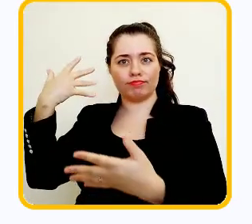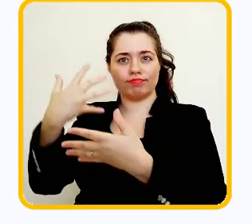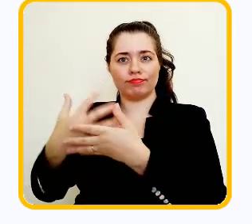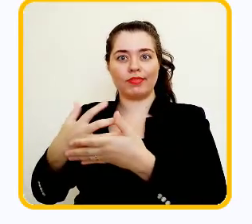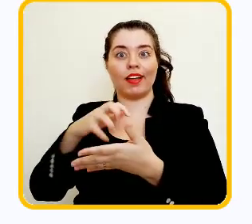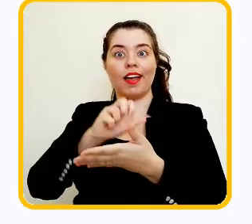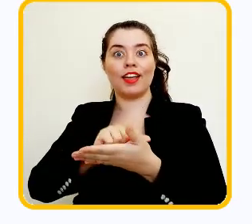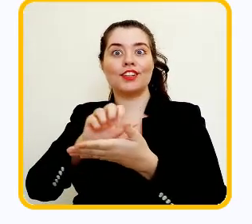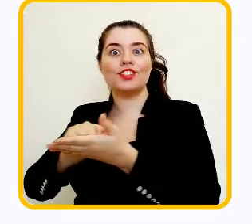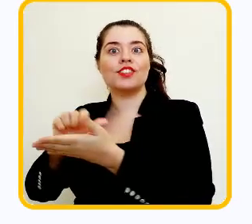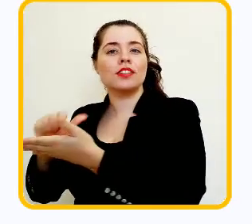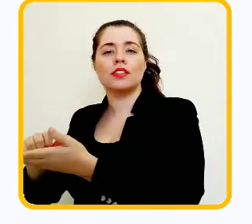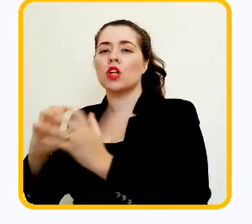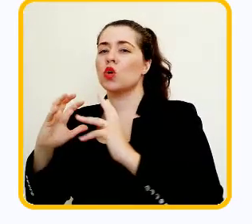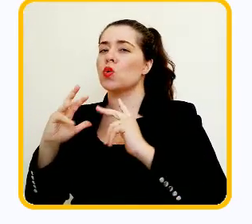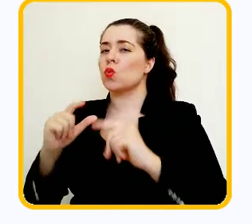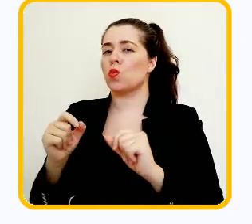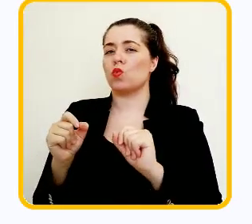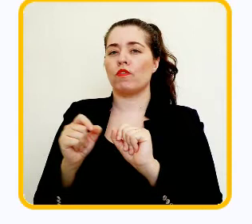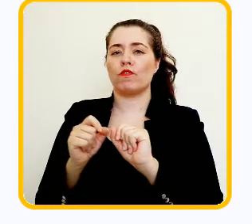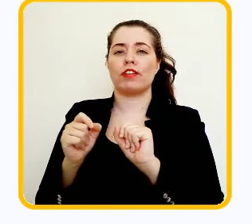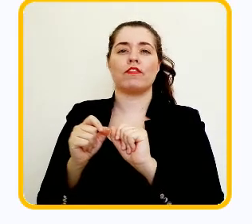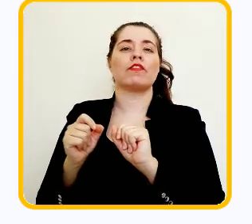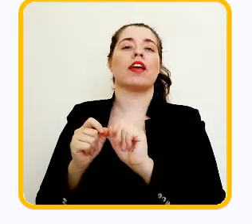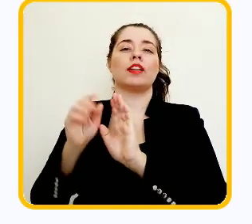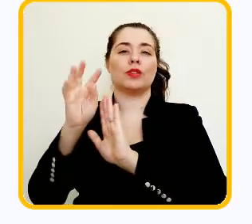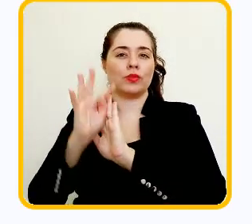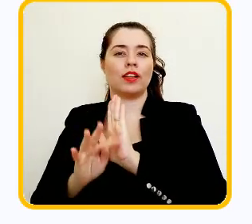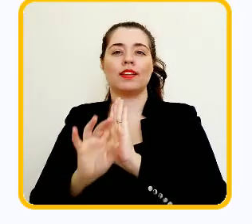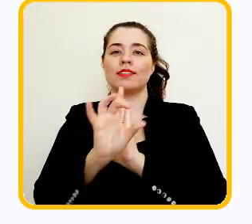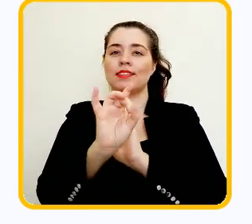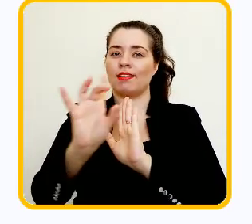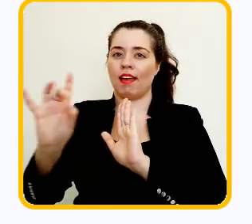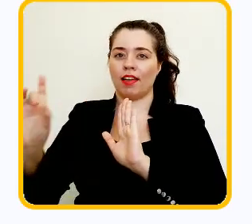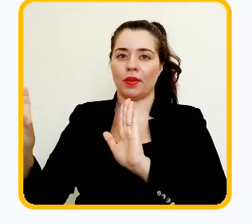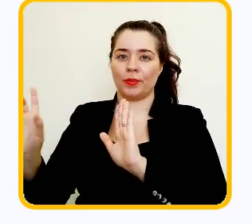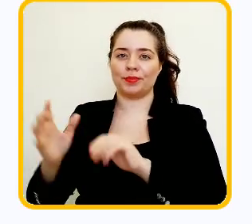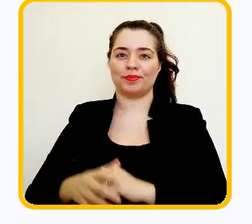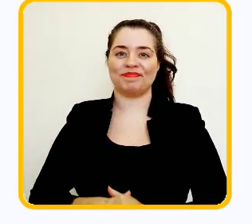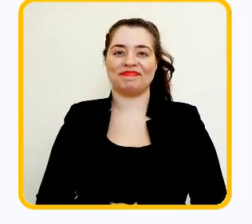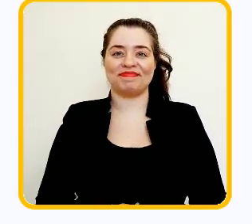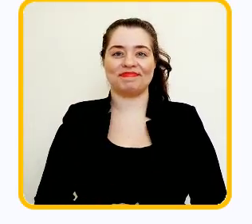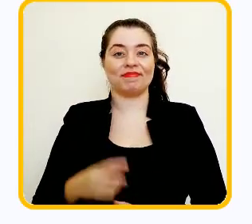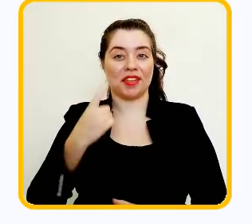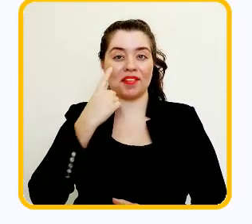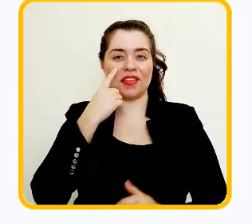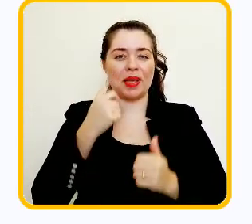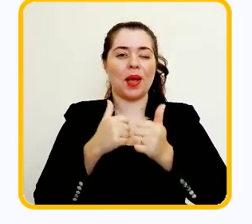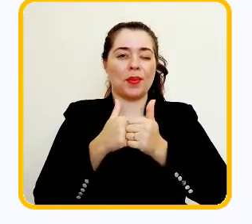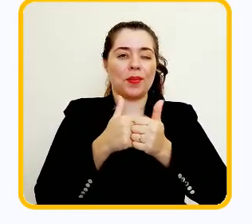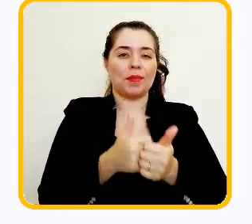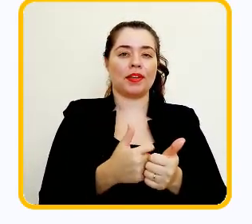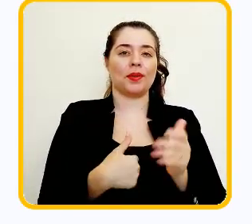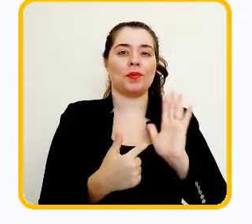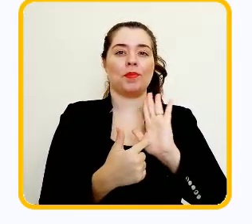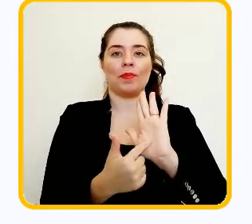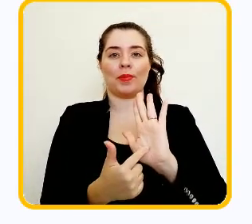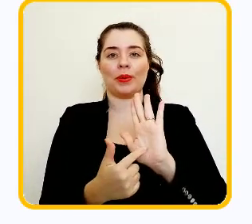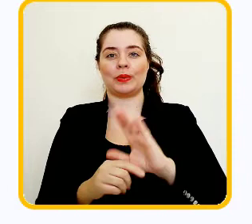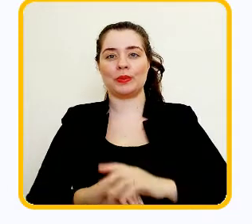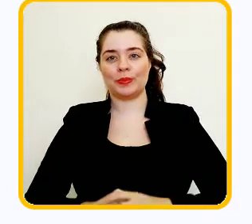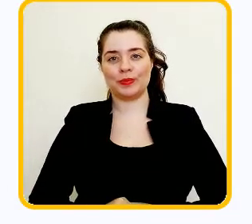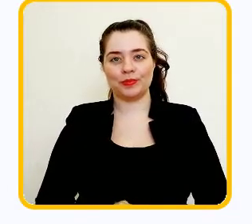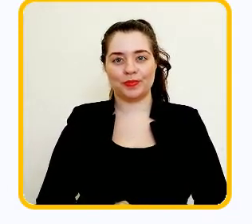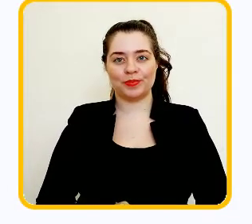um histórico de todas as ações que foram feitas, de todas as contribuições que foram feitas por cada um. Me acompanhe então